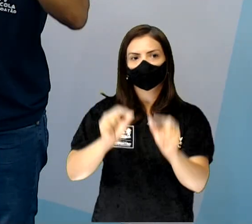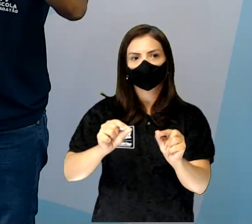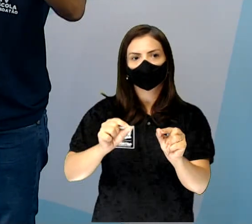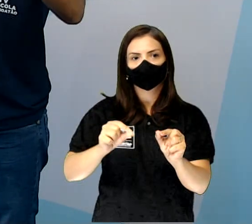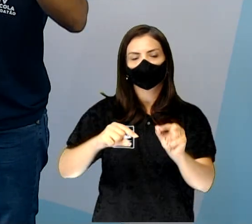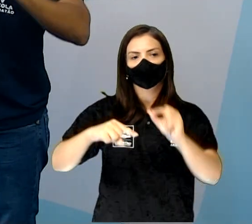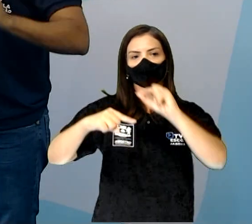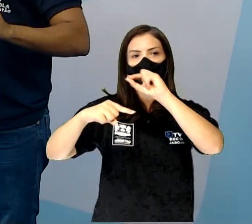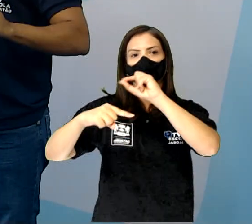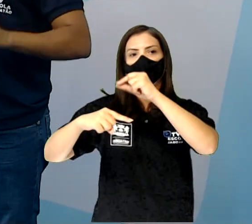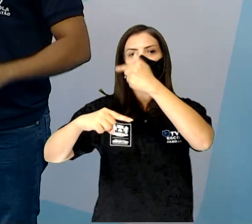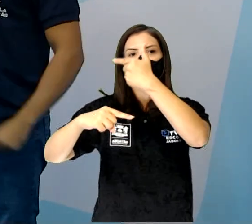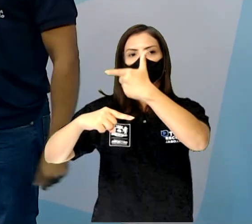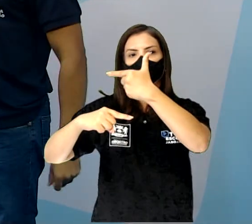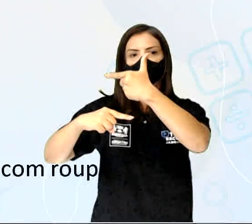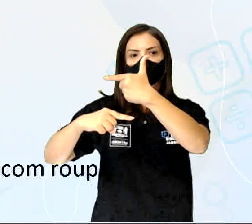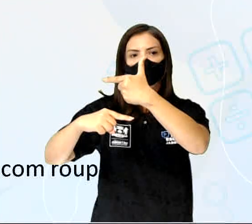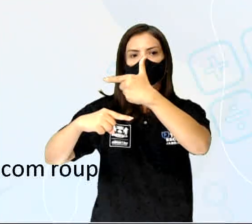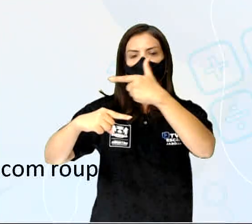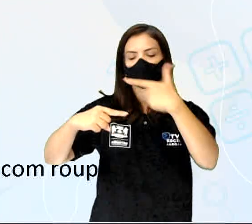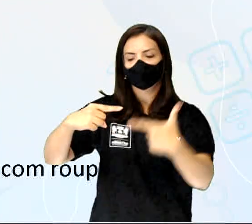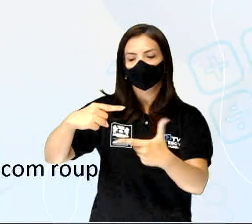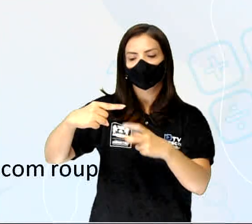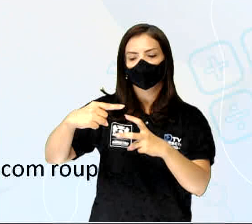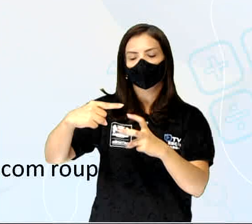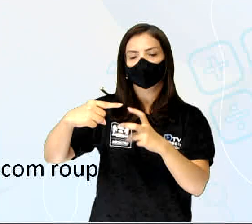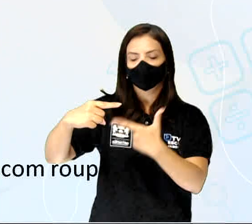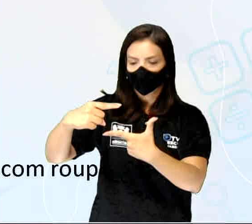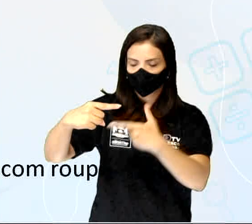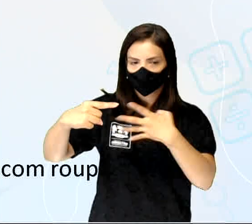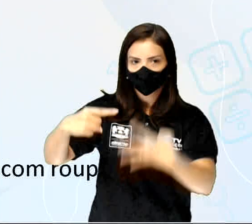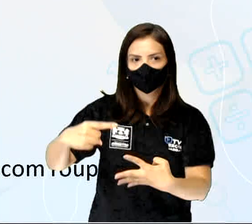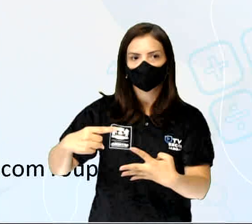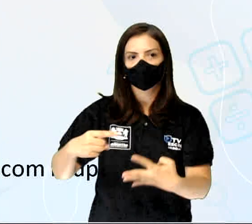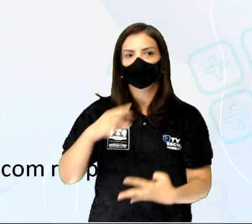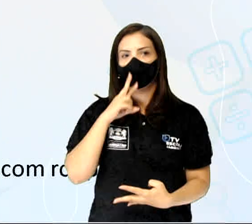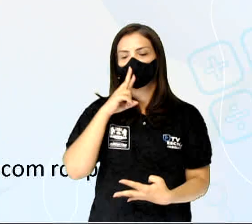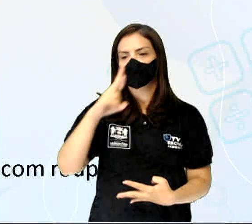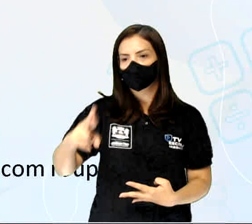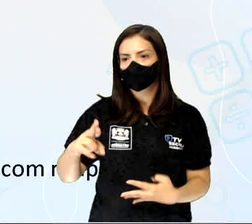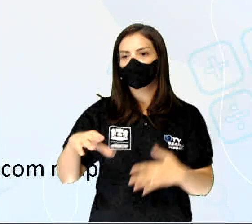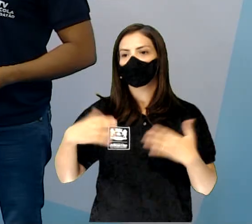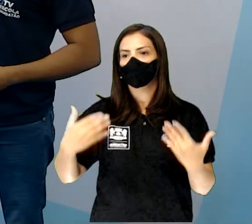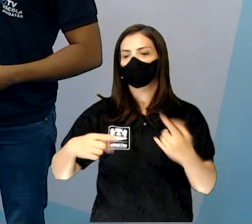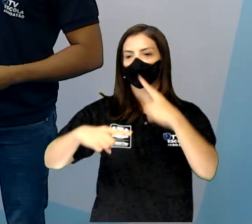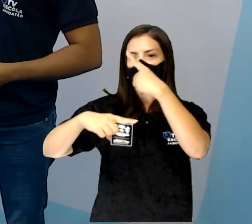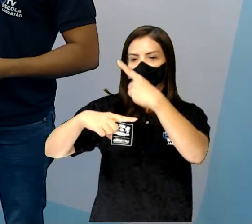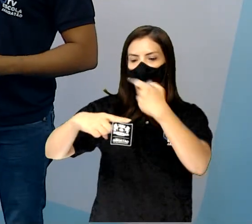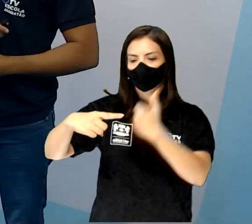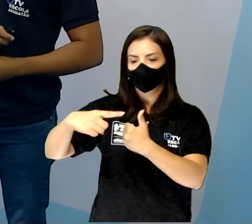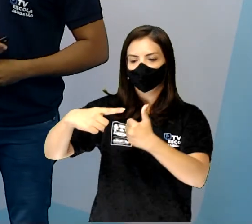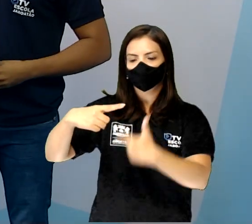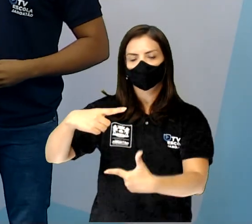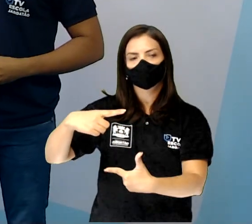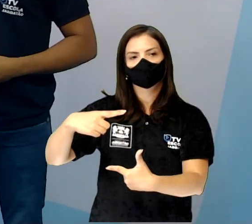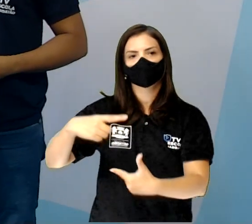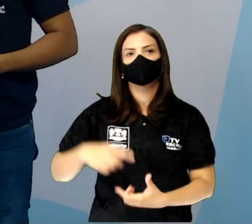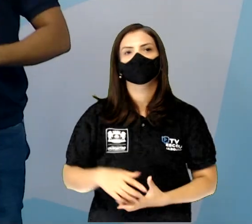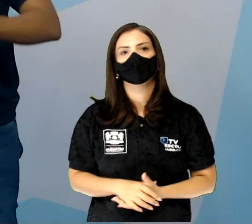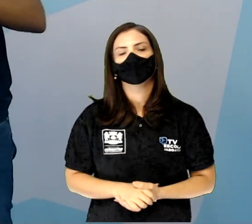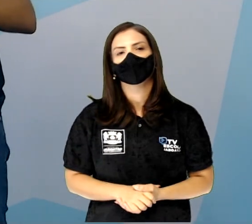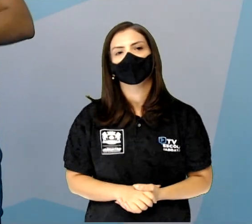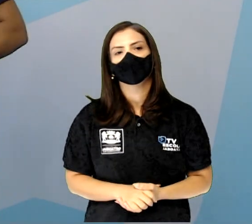gastou 1/12 de roupas do seu salário. Ok? Então, vamos continuar e vamos ver